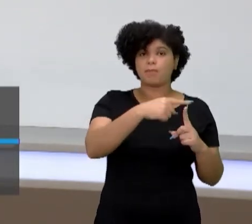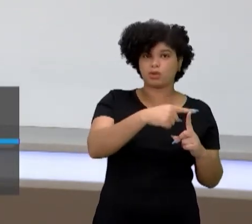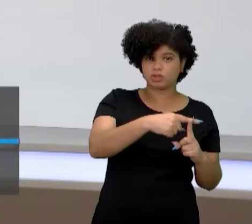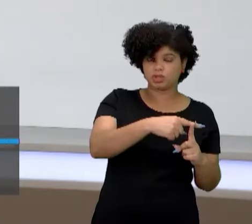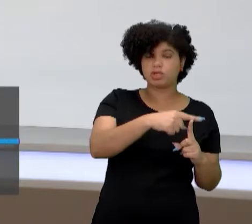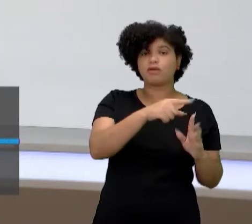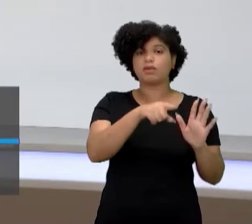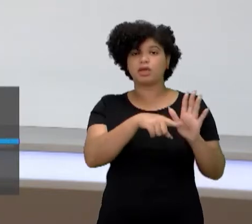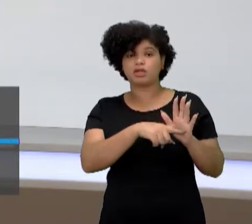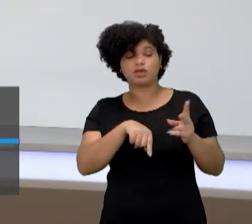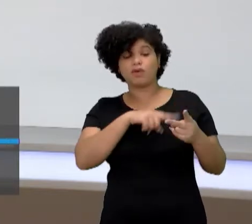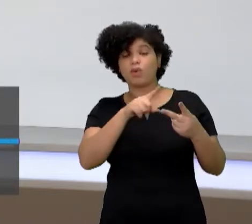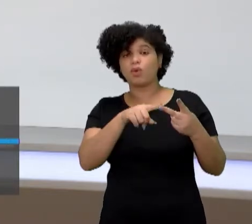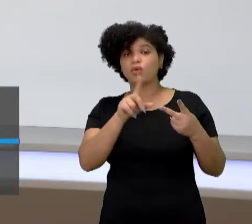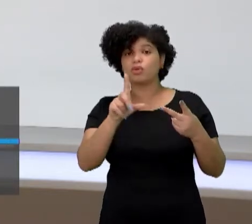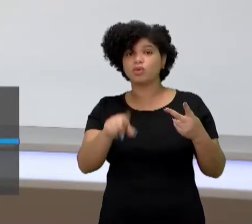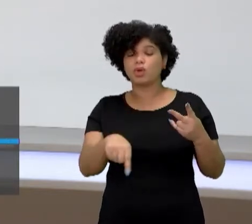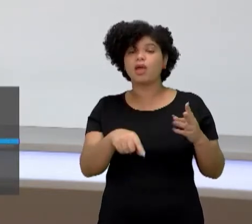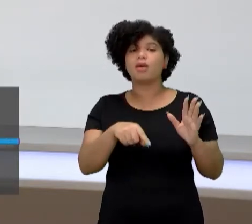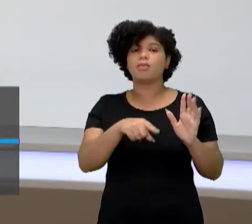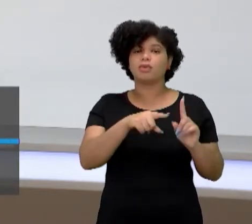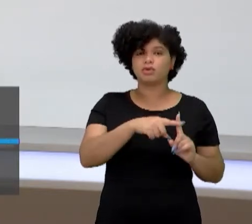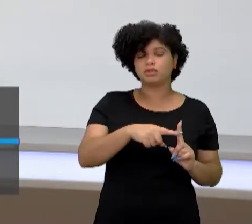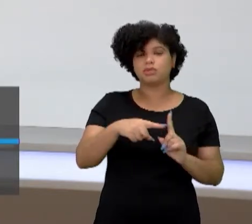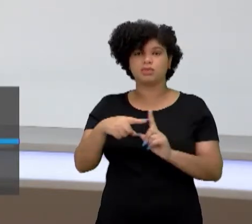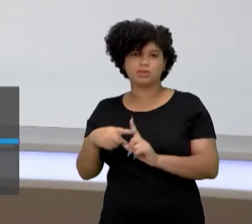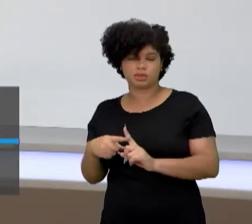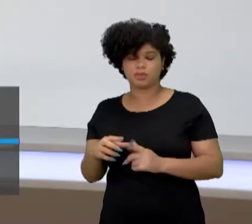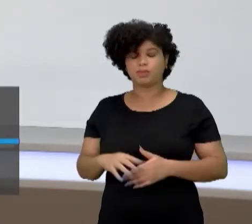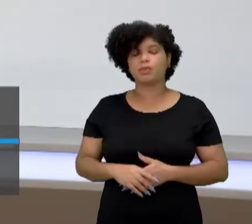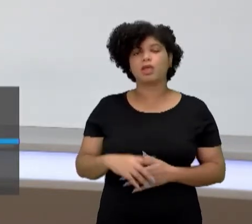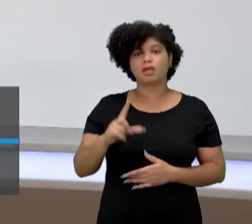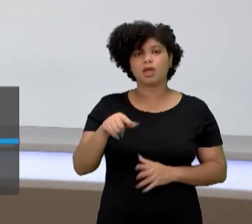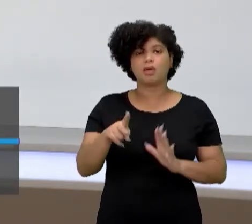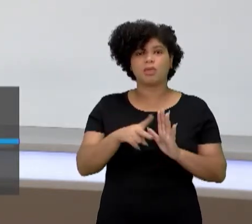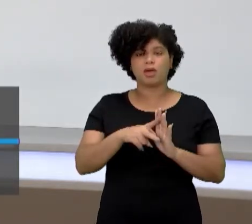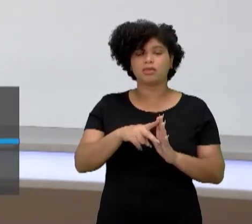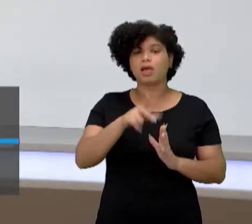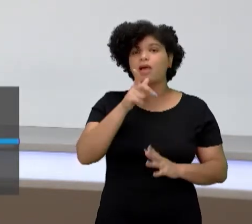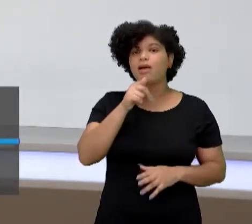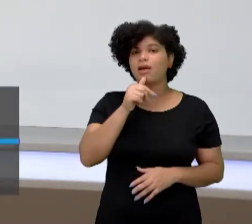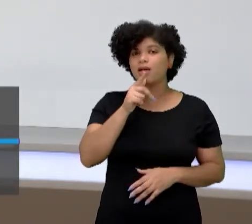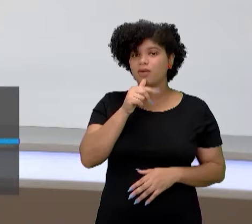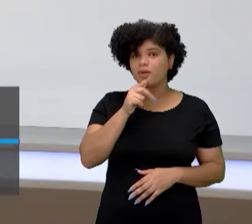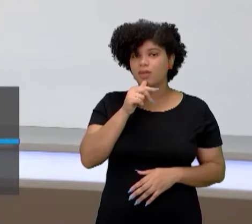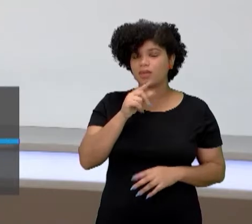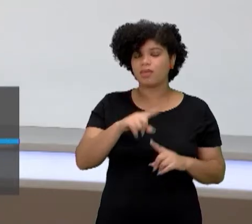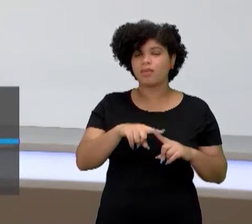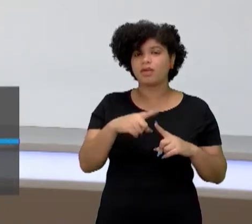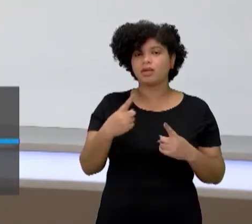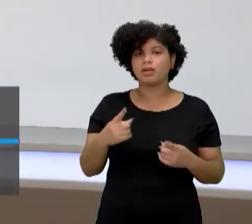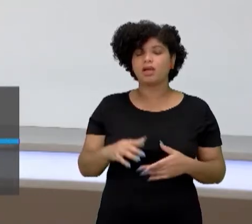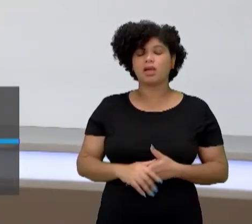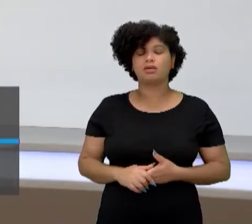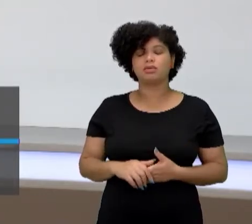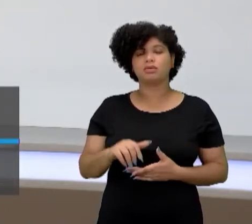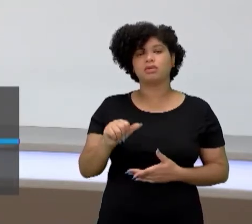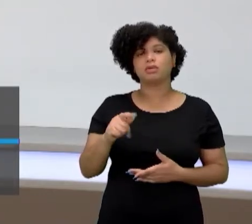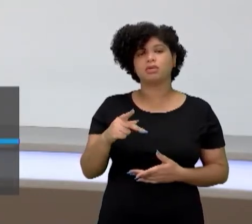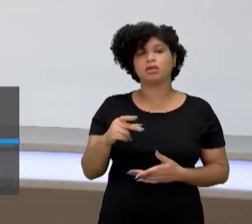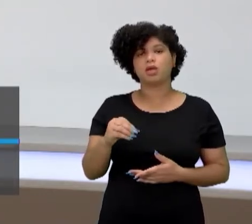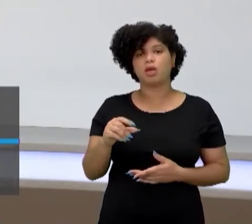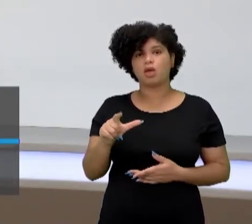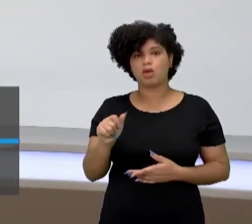vai combinar com o lado polar da água. E a parte apolar do detergente vai combinar com a